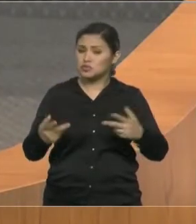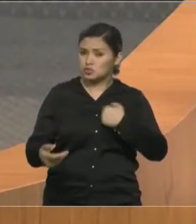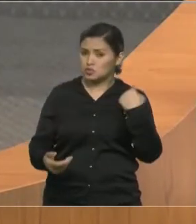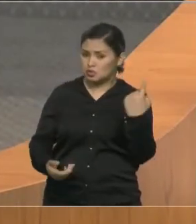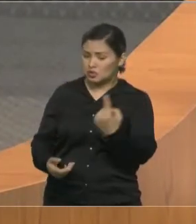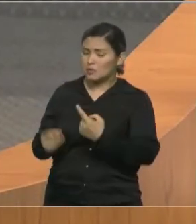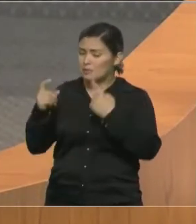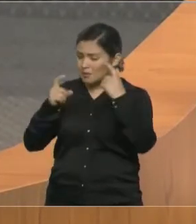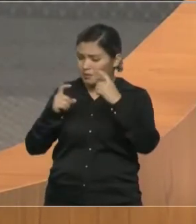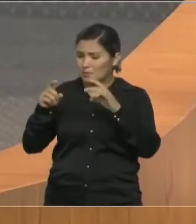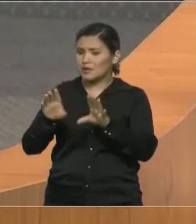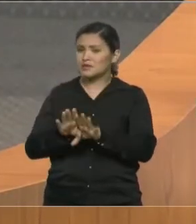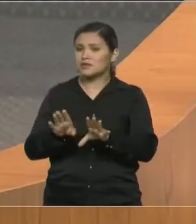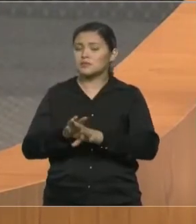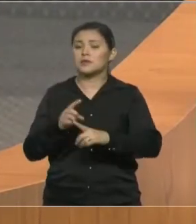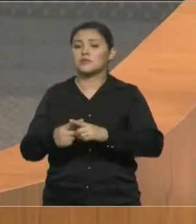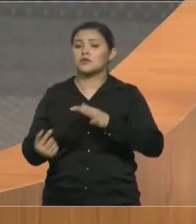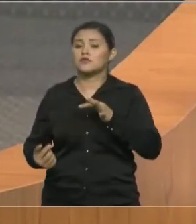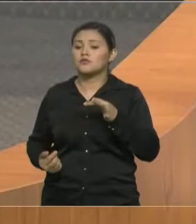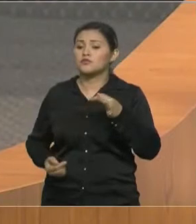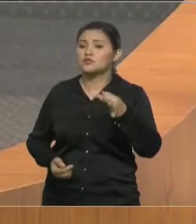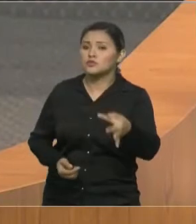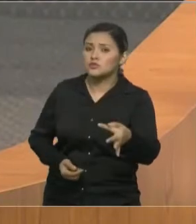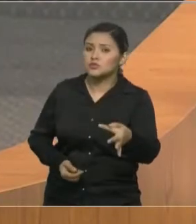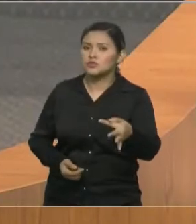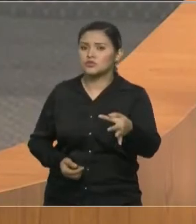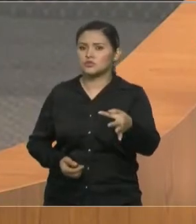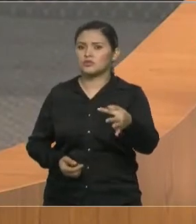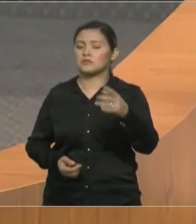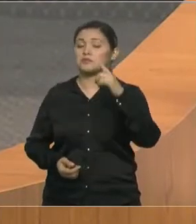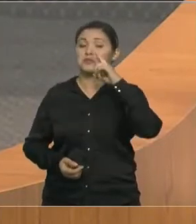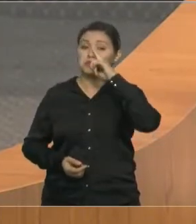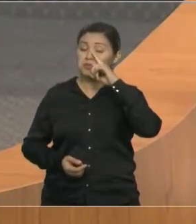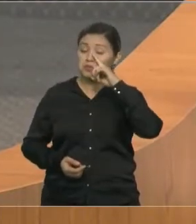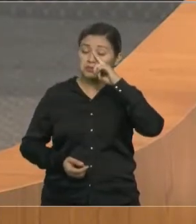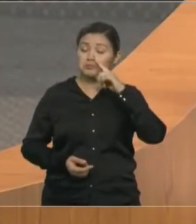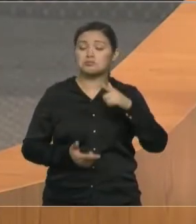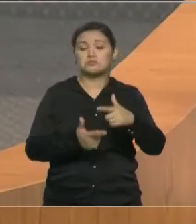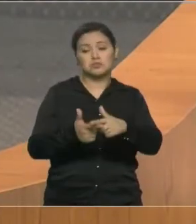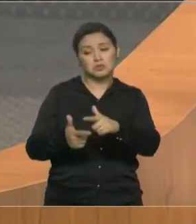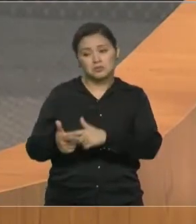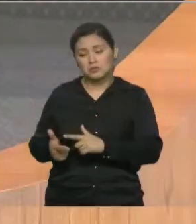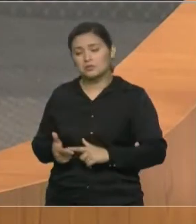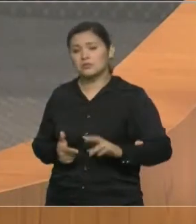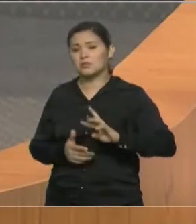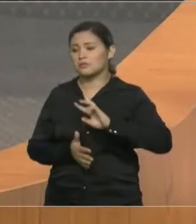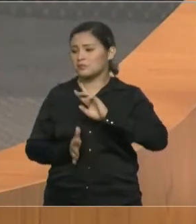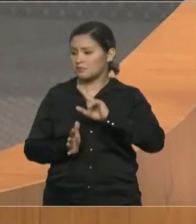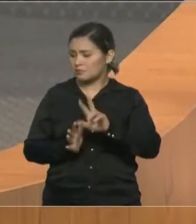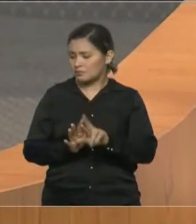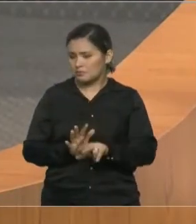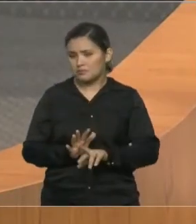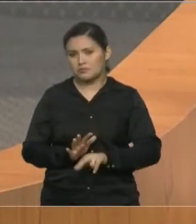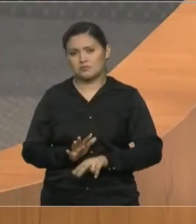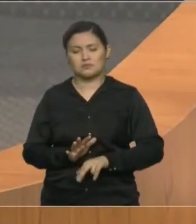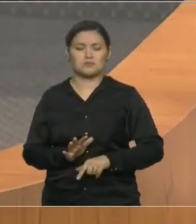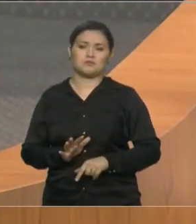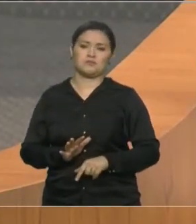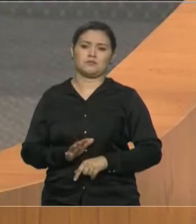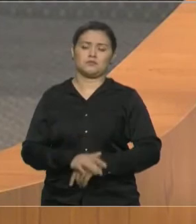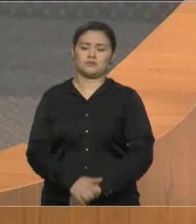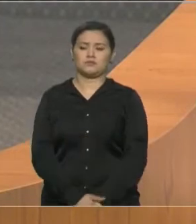futuro próximo nós não tenhamos muitos problemas em razão desses retrocessos. Lembrando que para